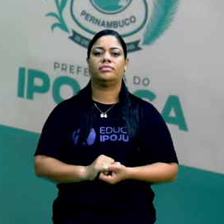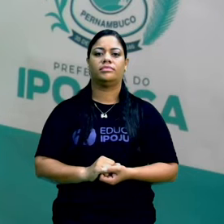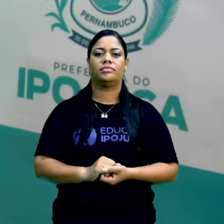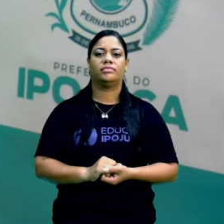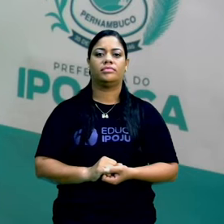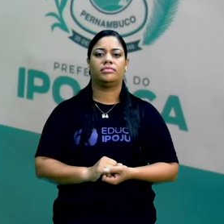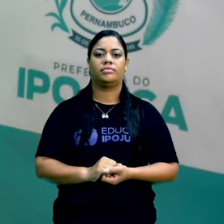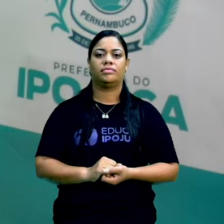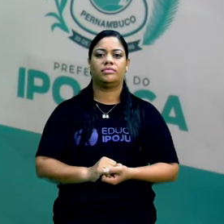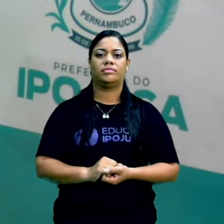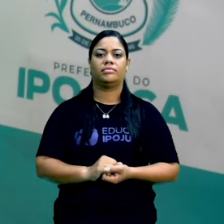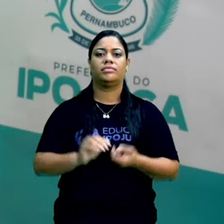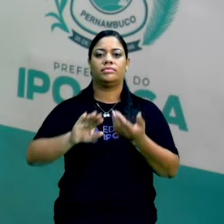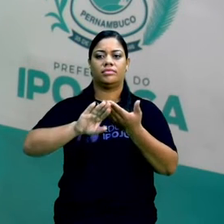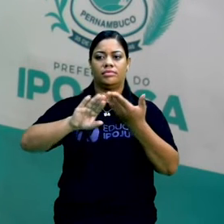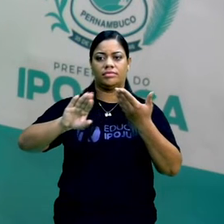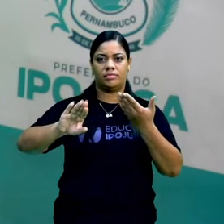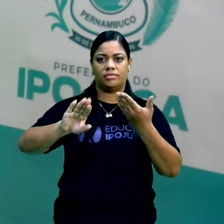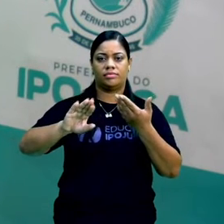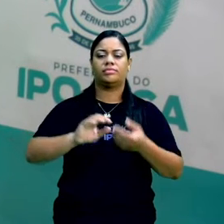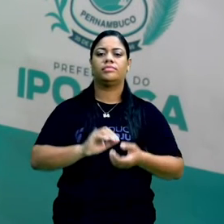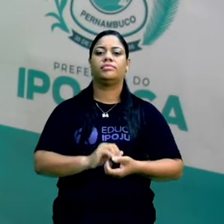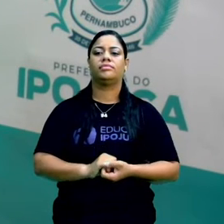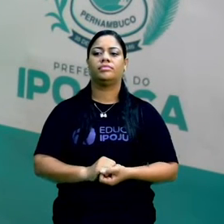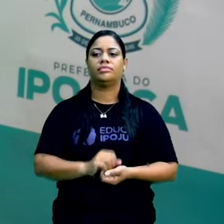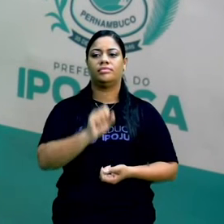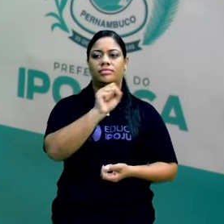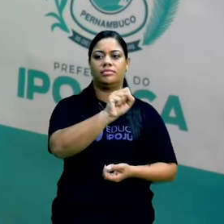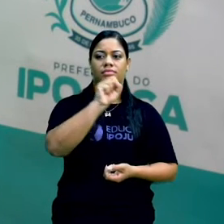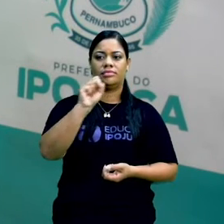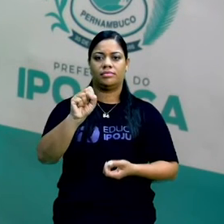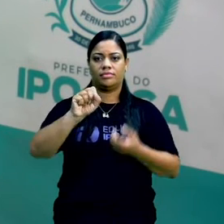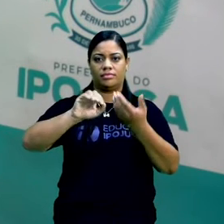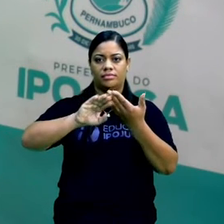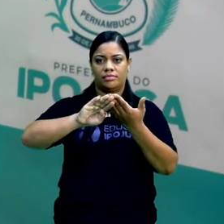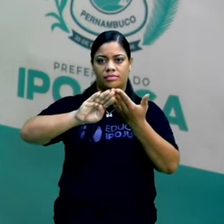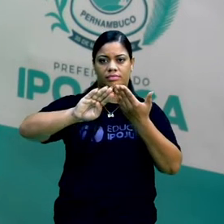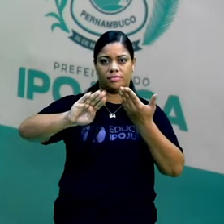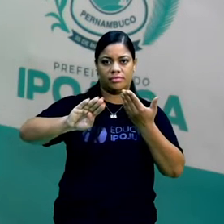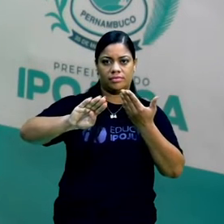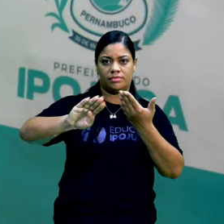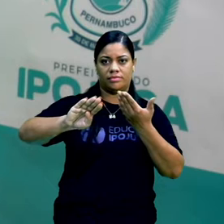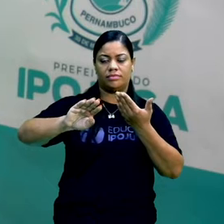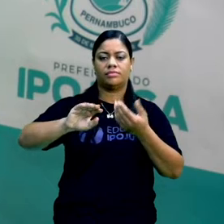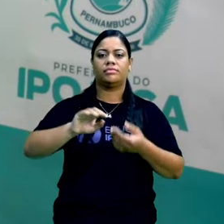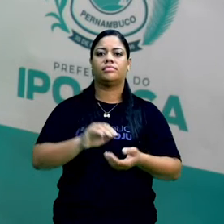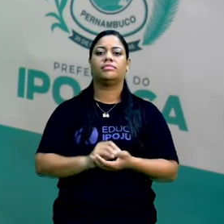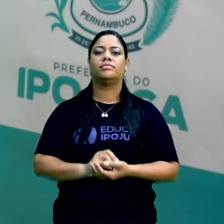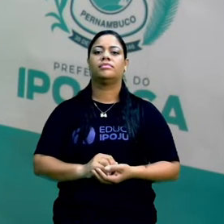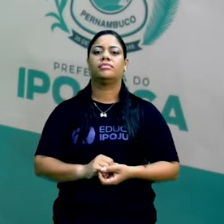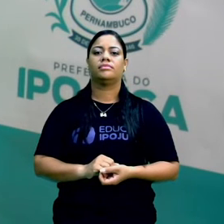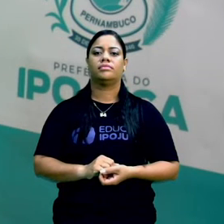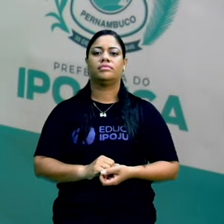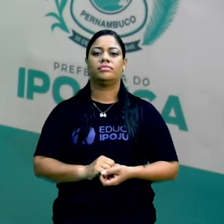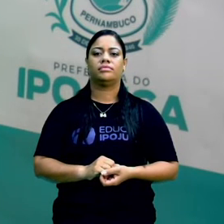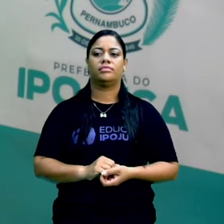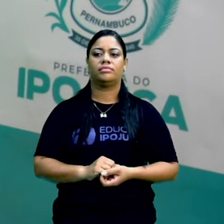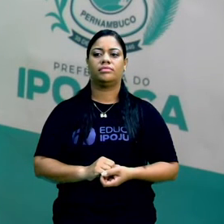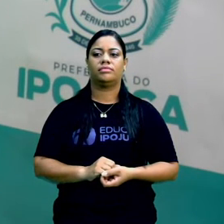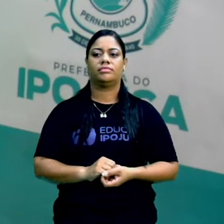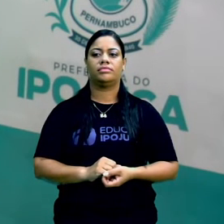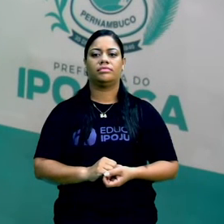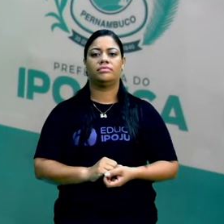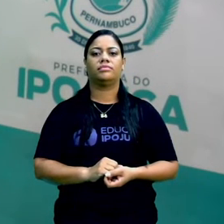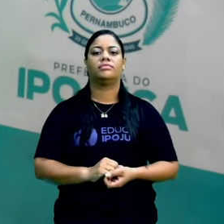Aí aqui, RR, carro, SS, pássaro, pássaro,